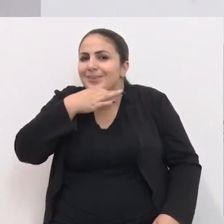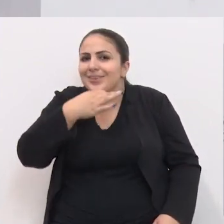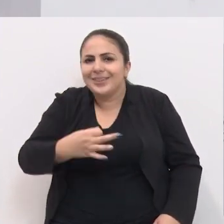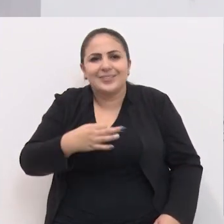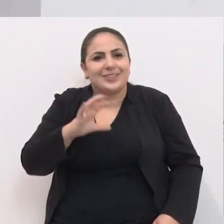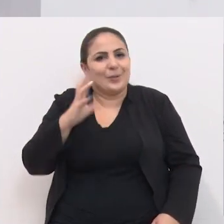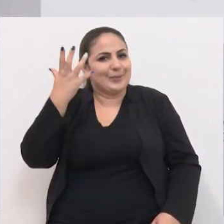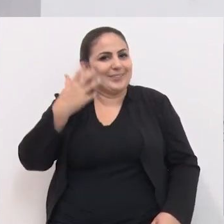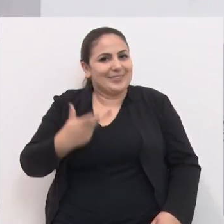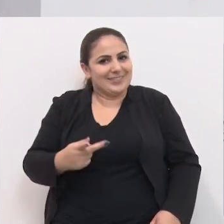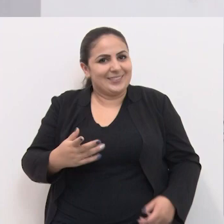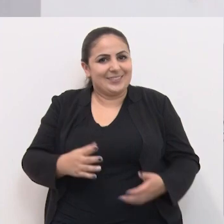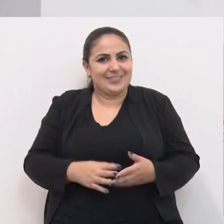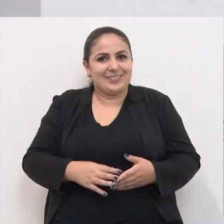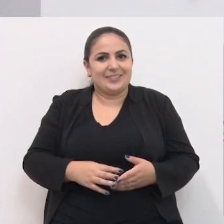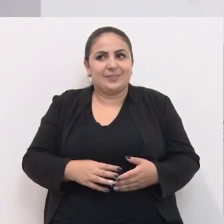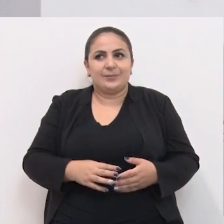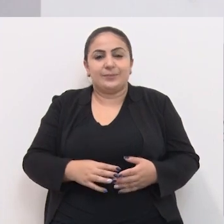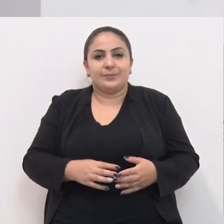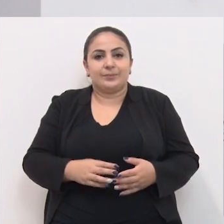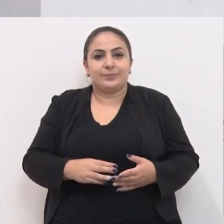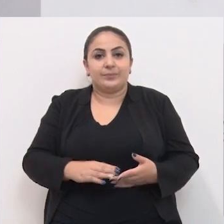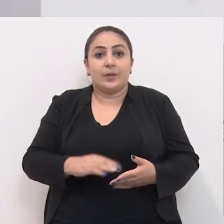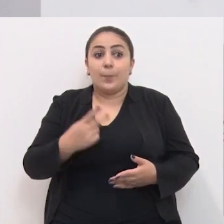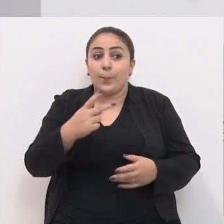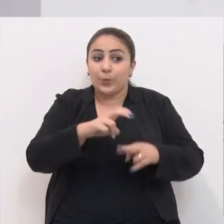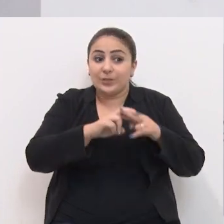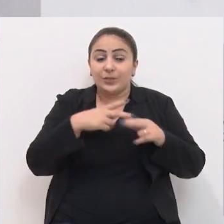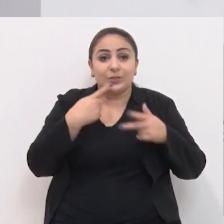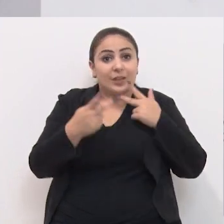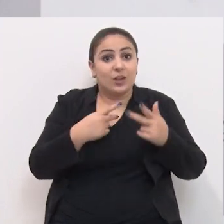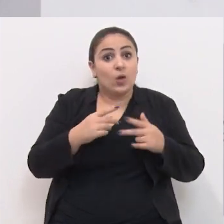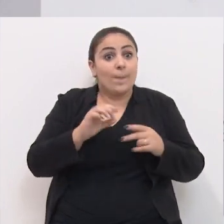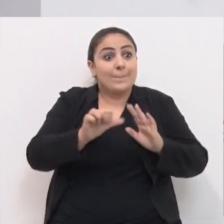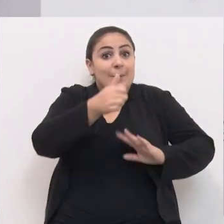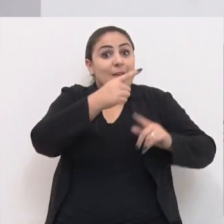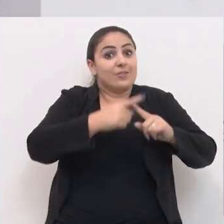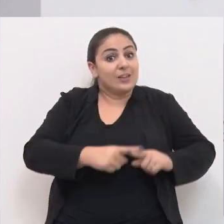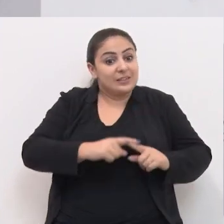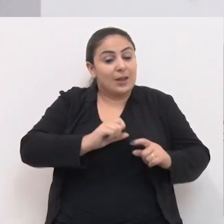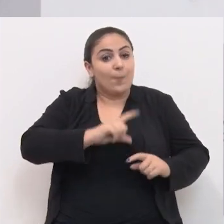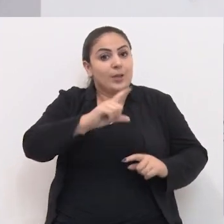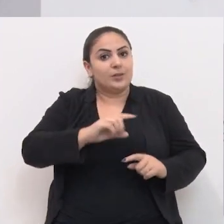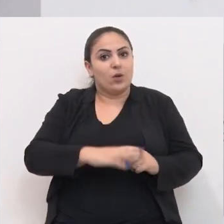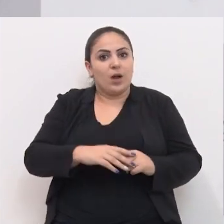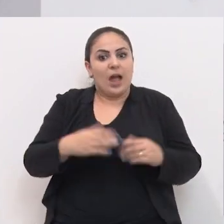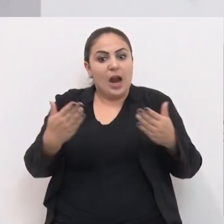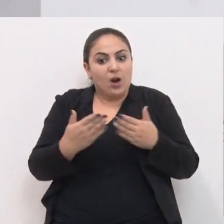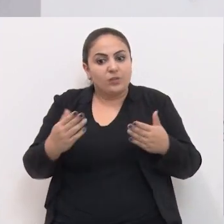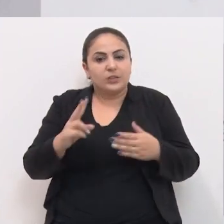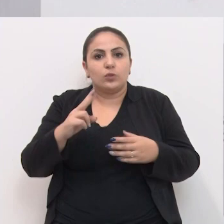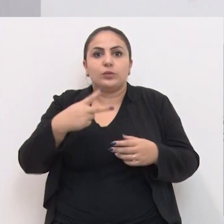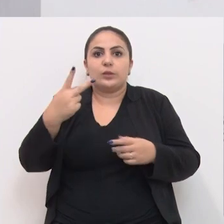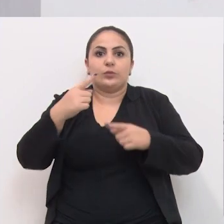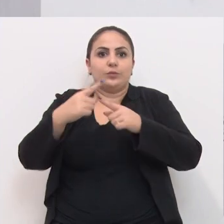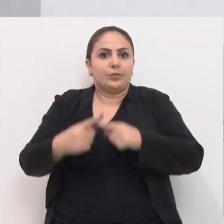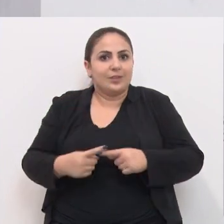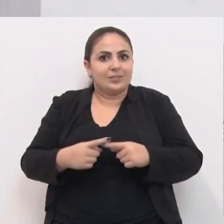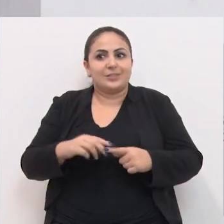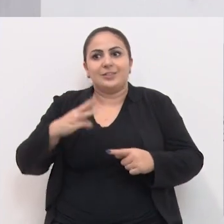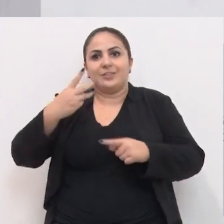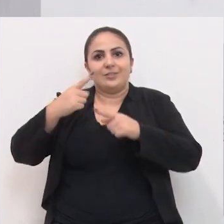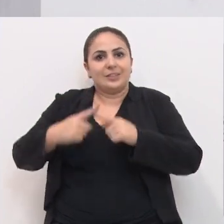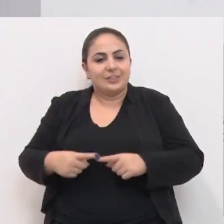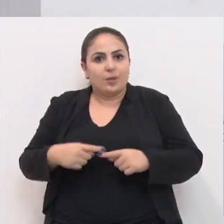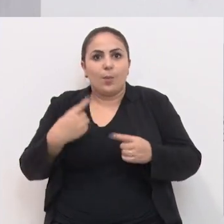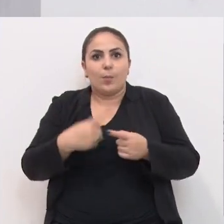é que onde é que as pessoas vão pagar? Além de pagar 60, 70 pila lá do registro de imóveis, vai ter que pagar igual ali. Eu acho que as pessoas têm que